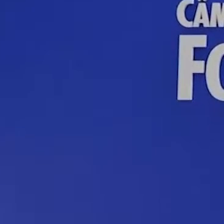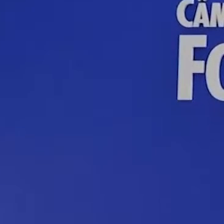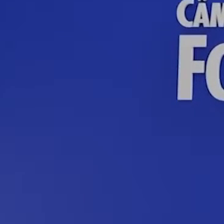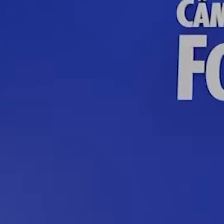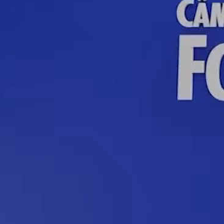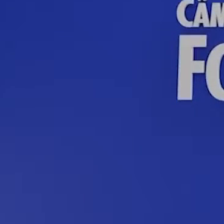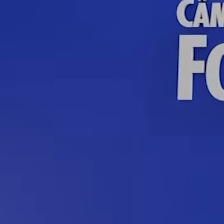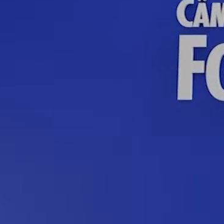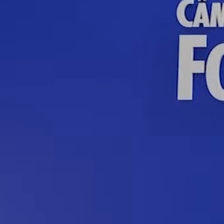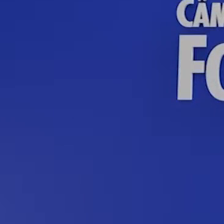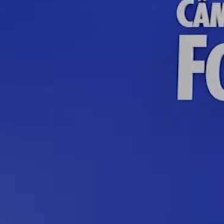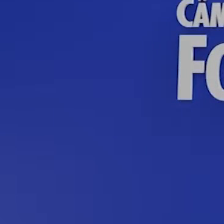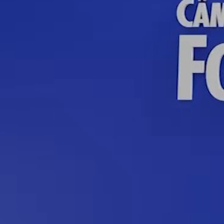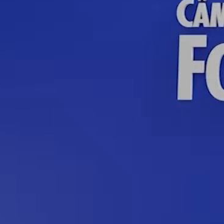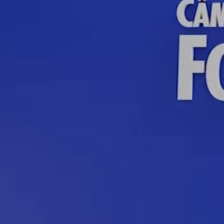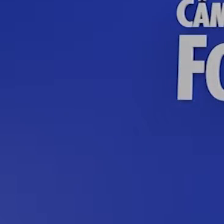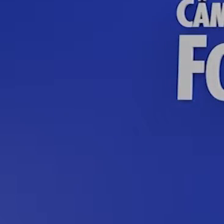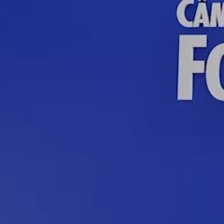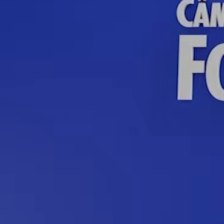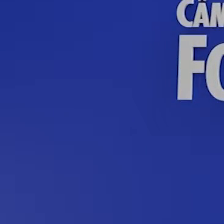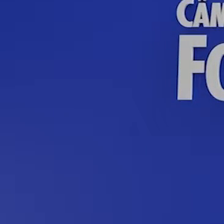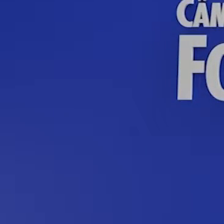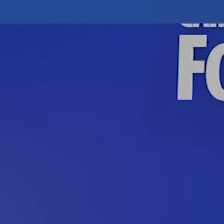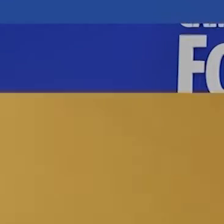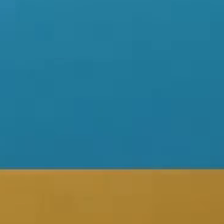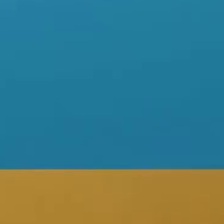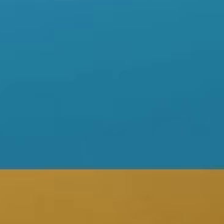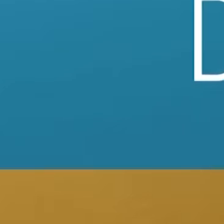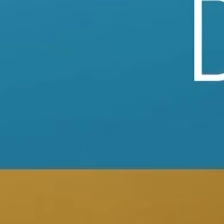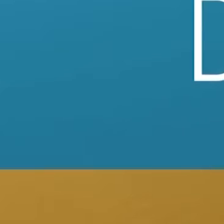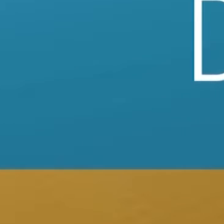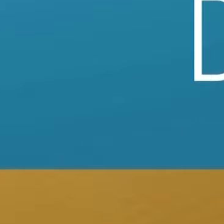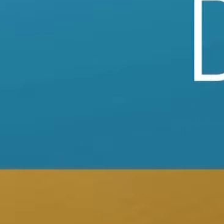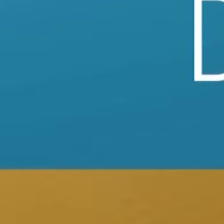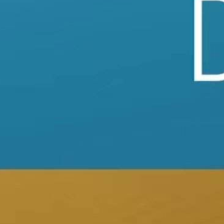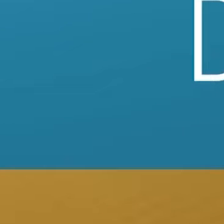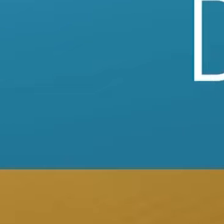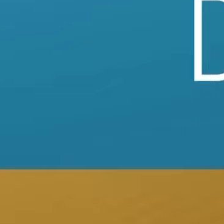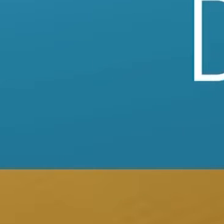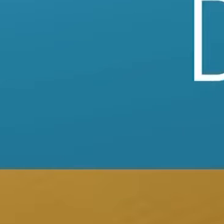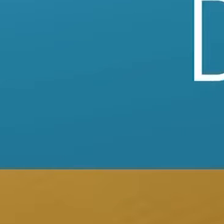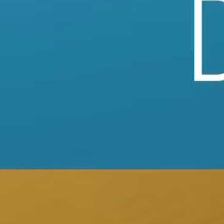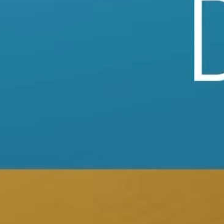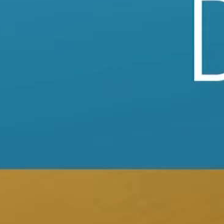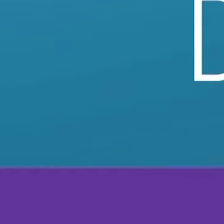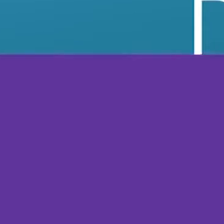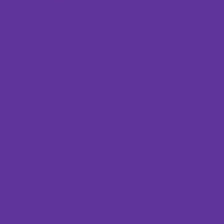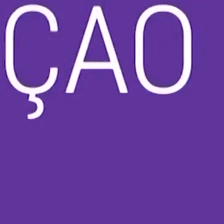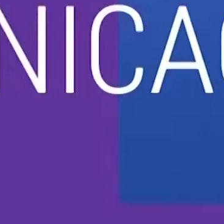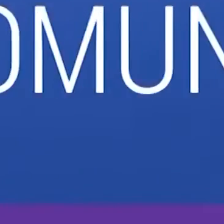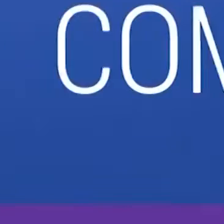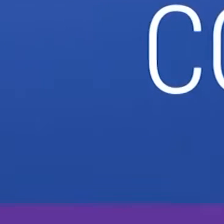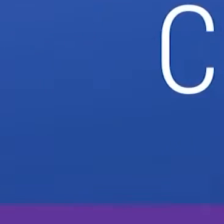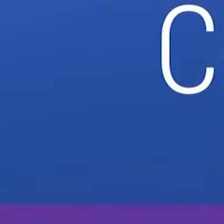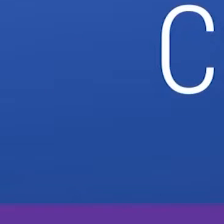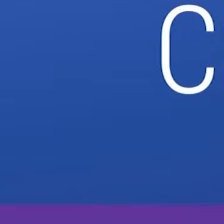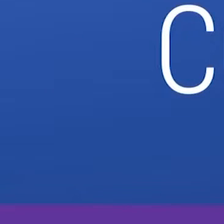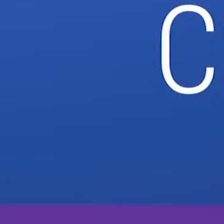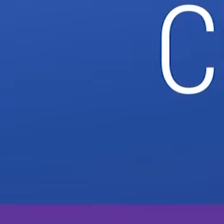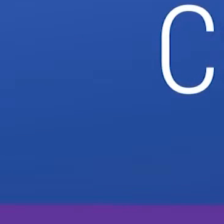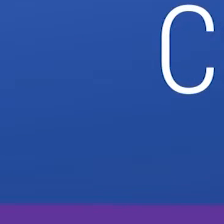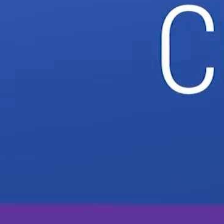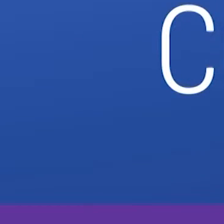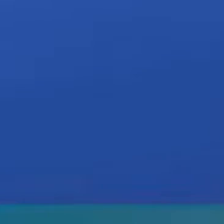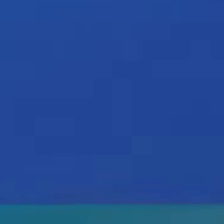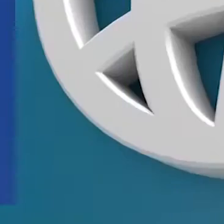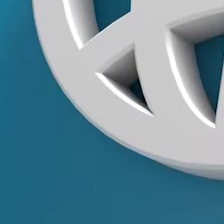de trabalhar pela população da nossa cidade. E para que você fique sempre por dentro do nosso dia a dia, temos vários canais de comunicação. Confira o que